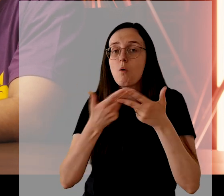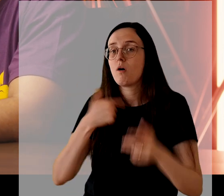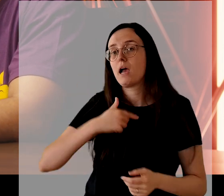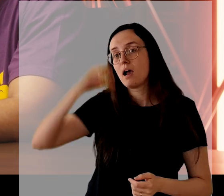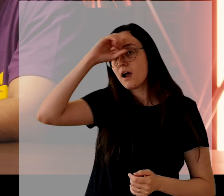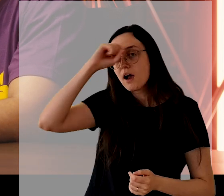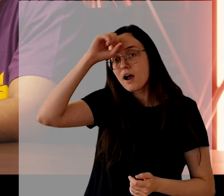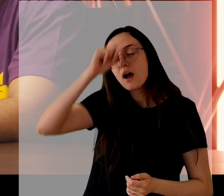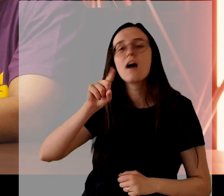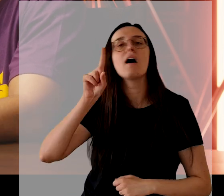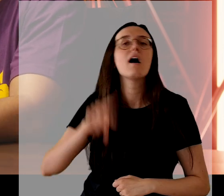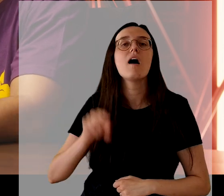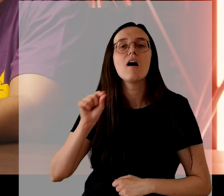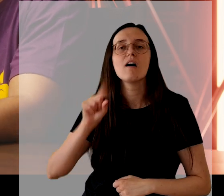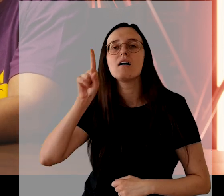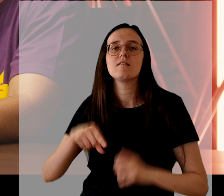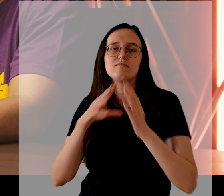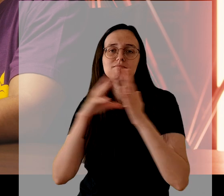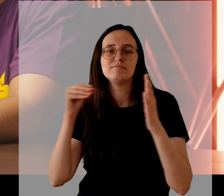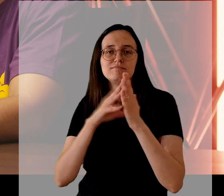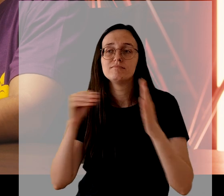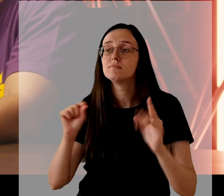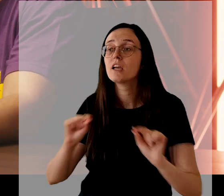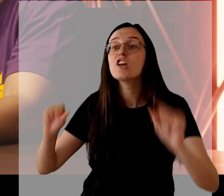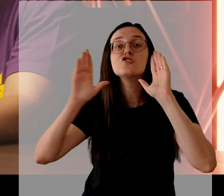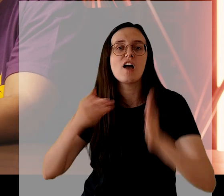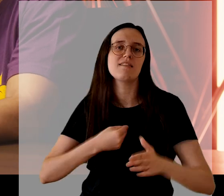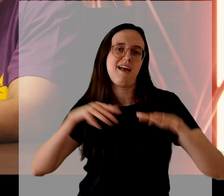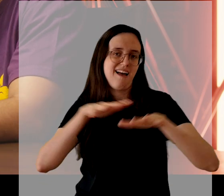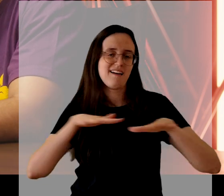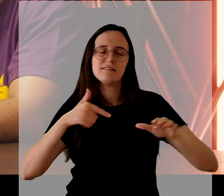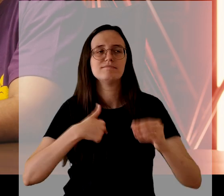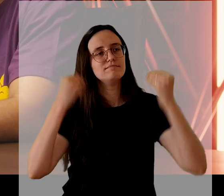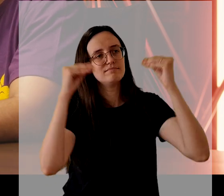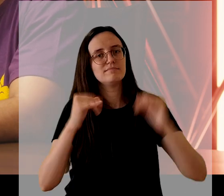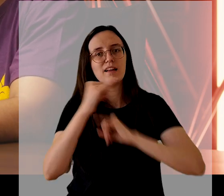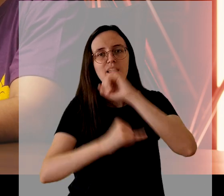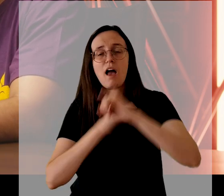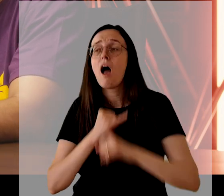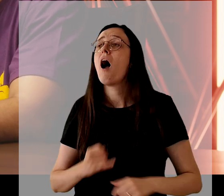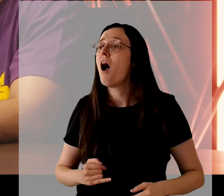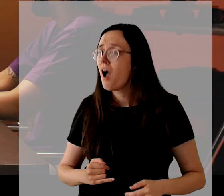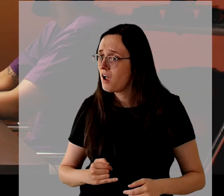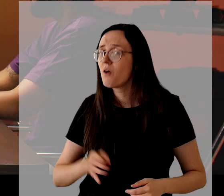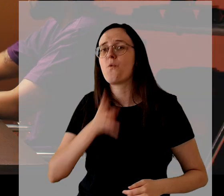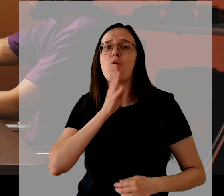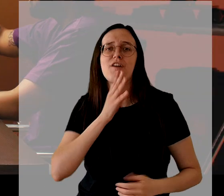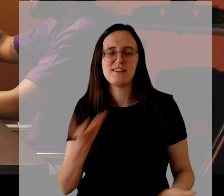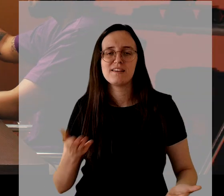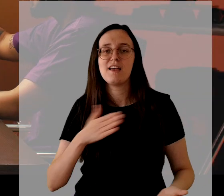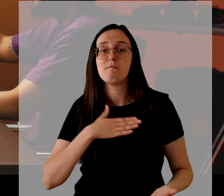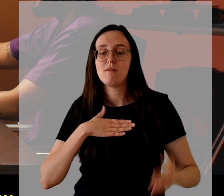aprendi foi copiando quem já fazia e postava isso na internet, né? Você ficou... Nossa, o